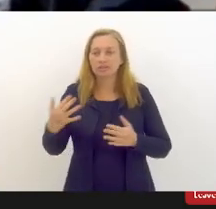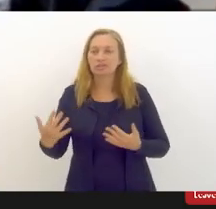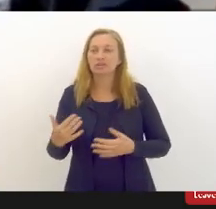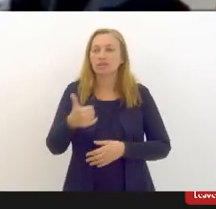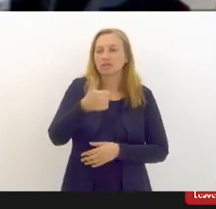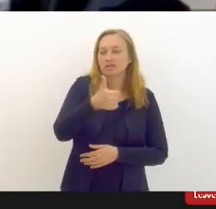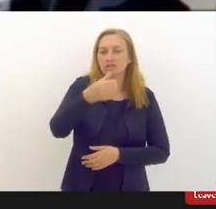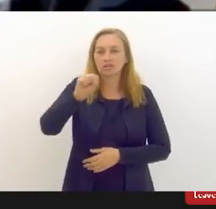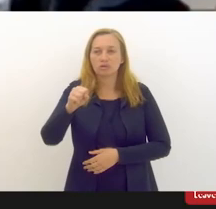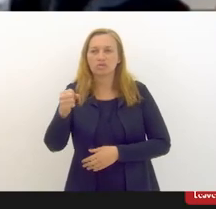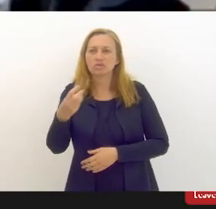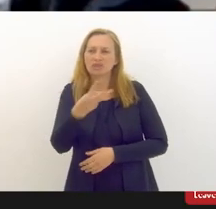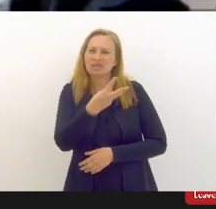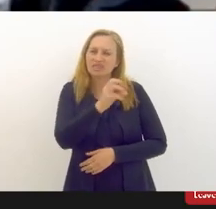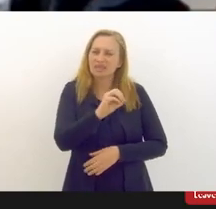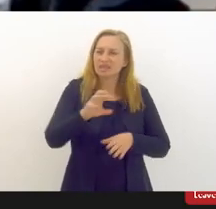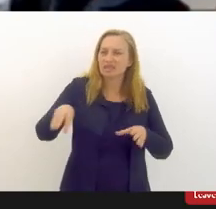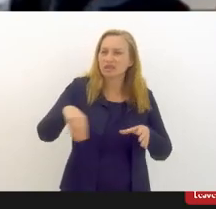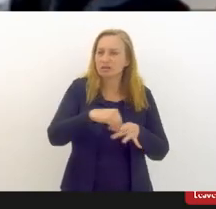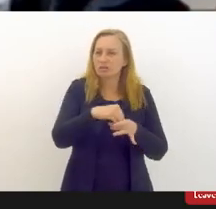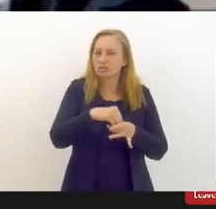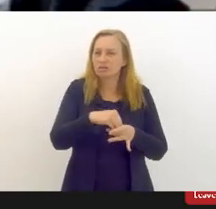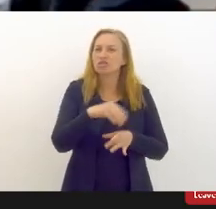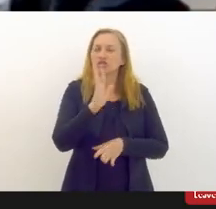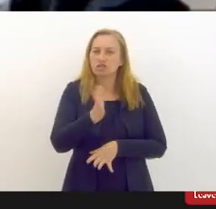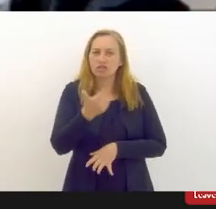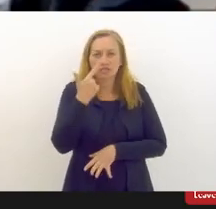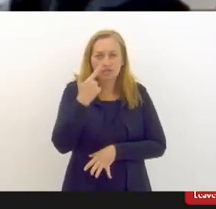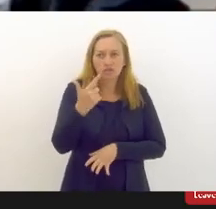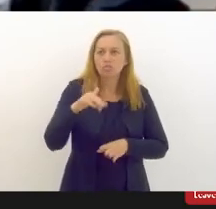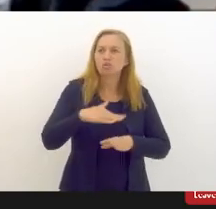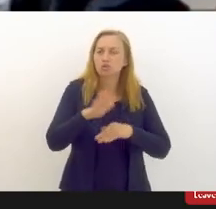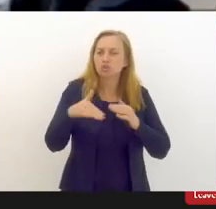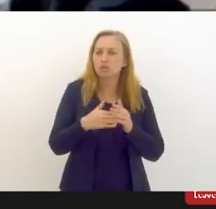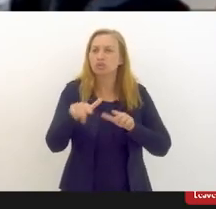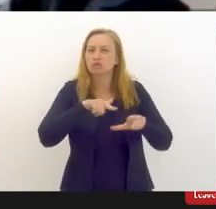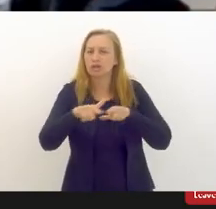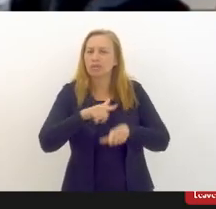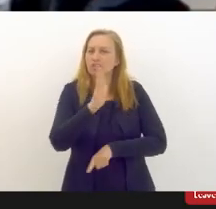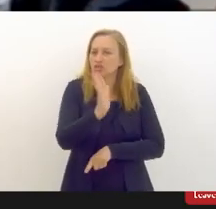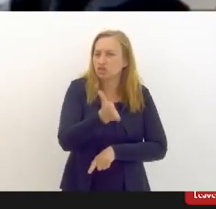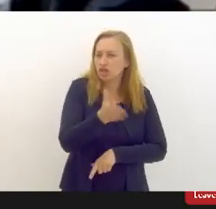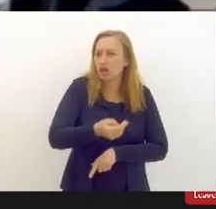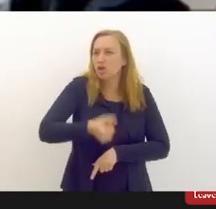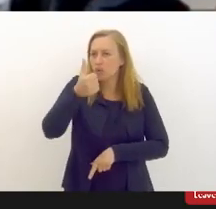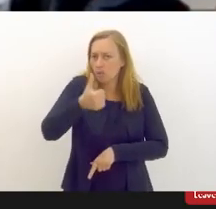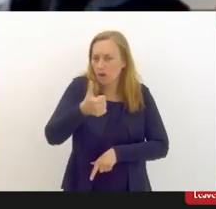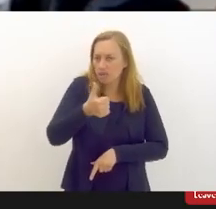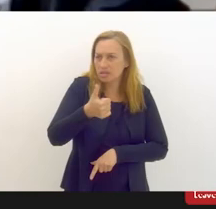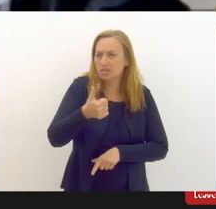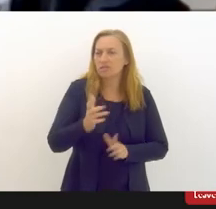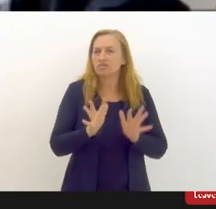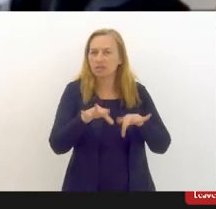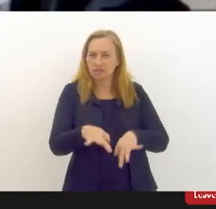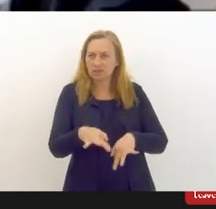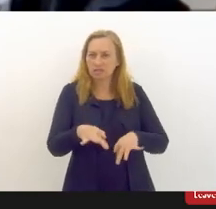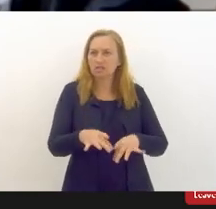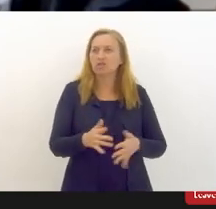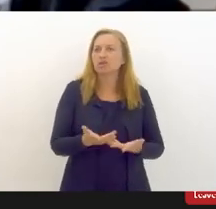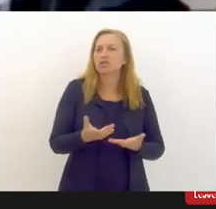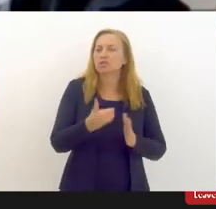1830, ela já está prevista com todo o trabalho, já quase em fase de conclusão, com o